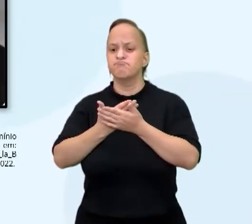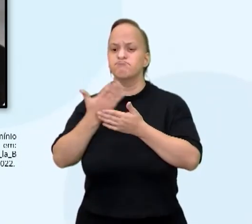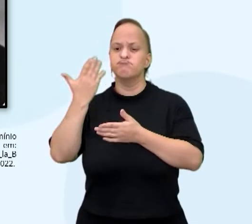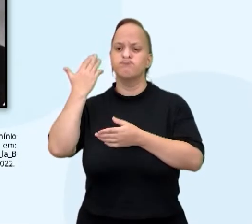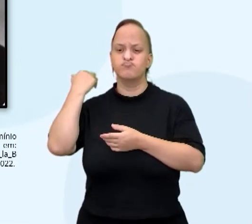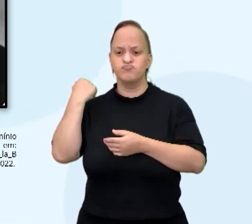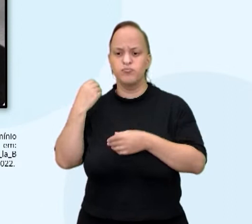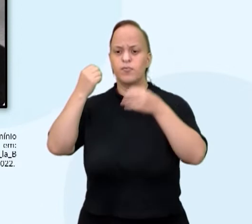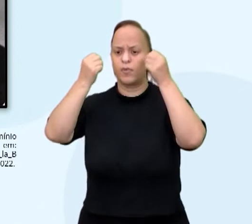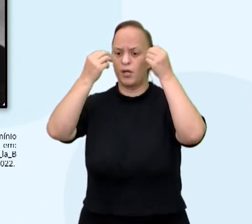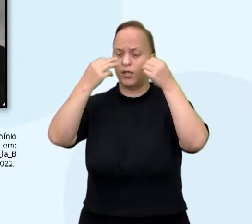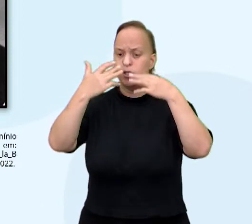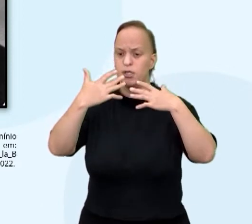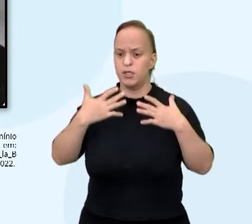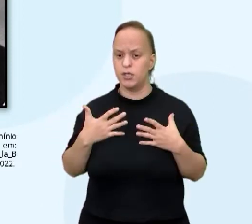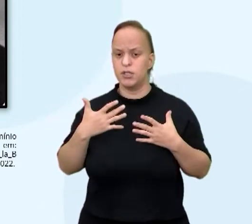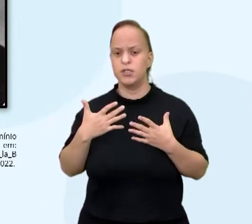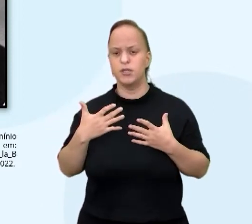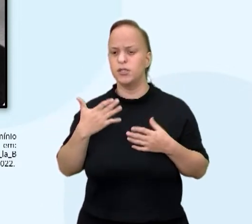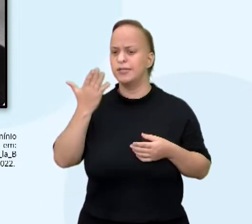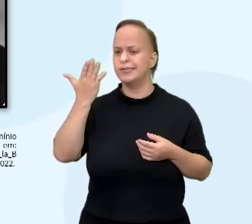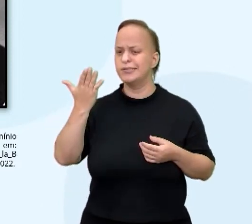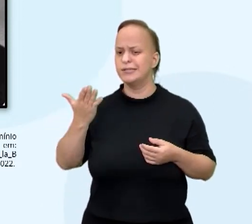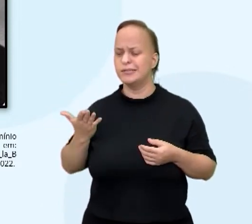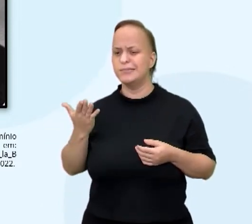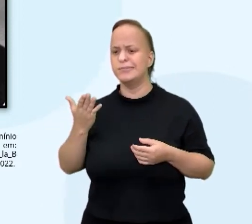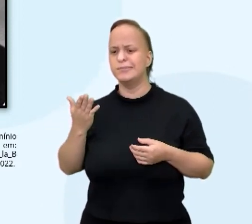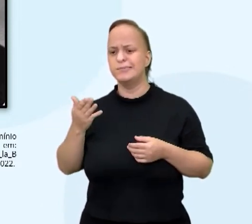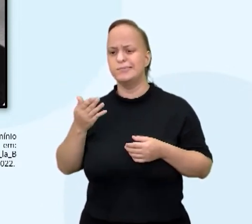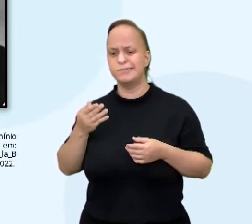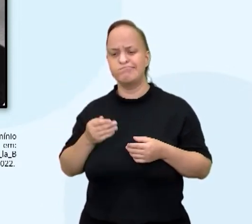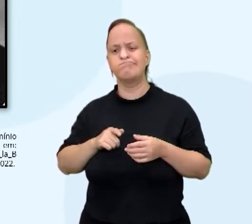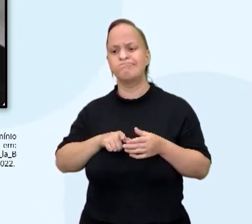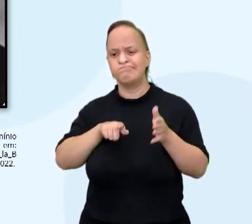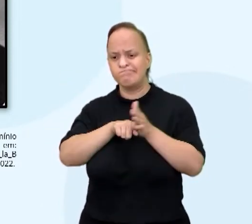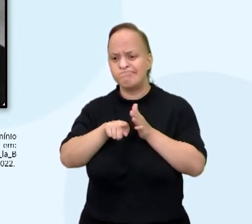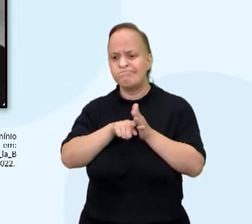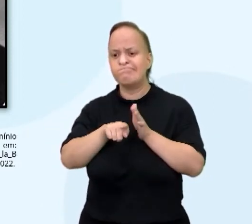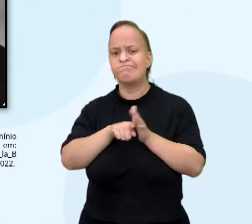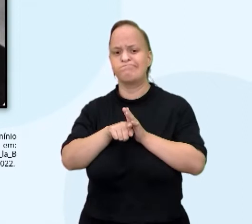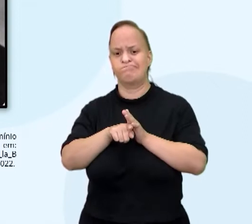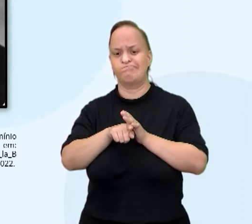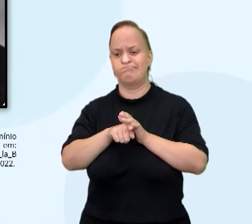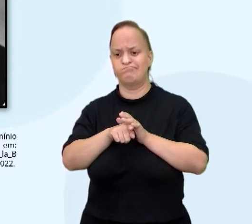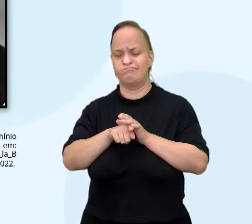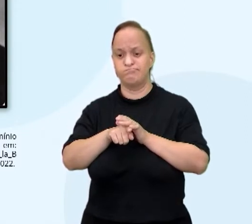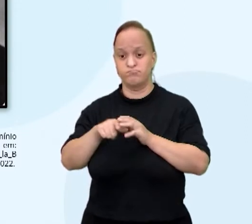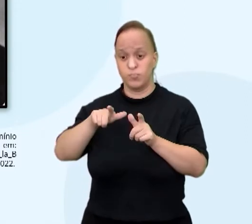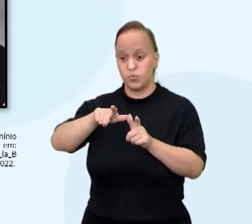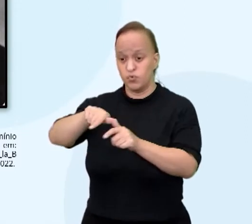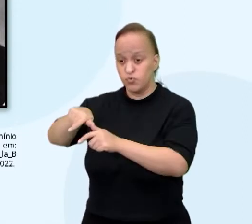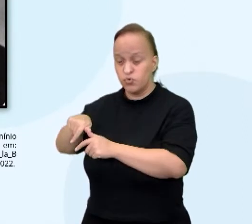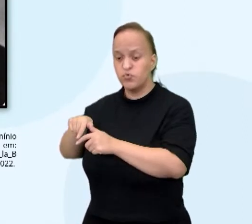gente comentou a respeito do pensamento dele. Lembrando que ele é um pensador, um geógrafo do século